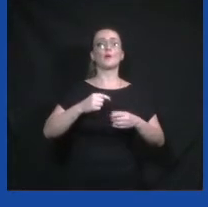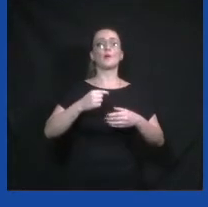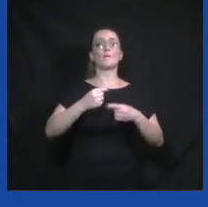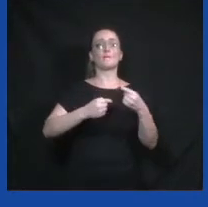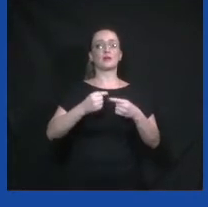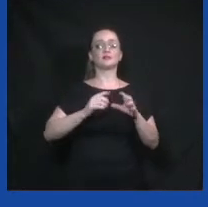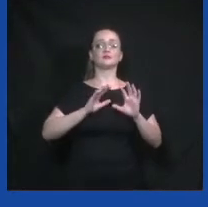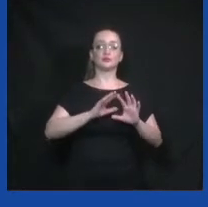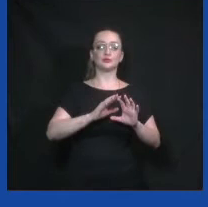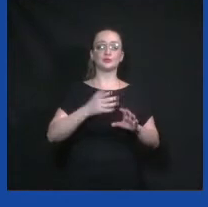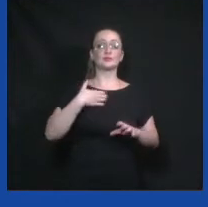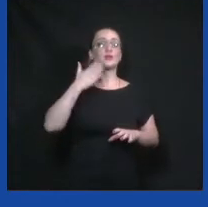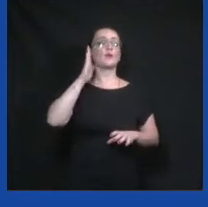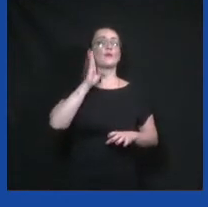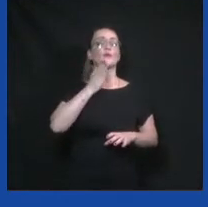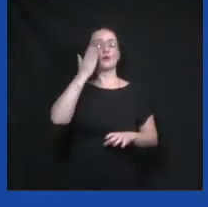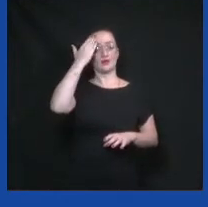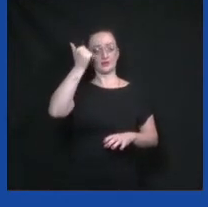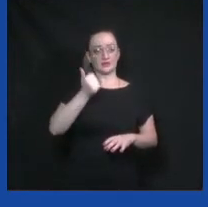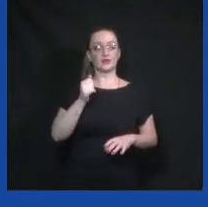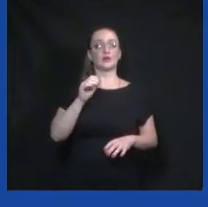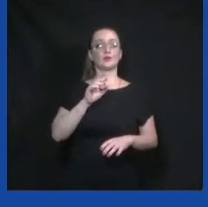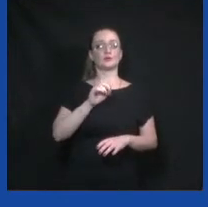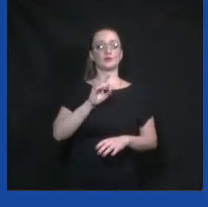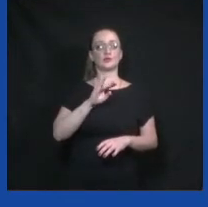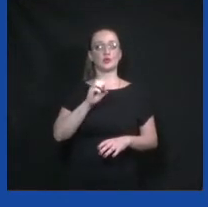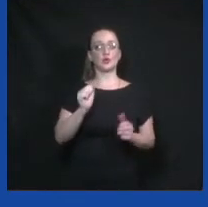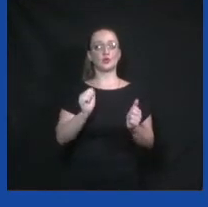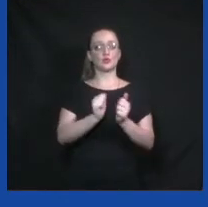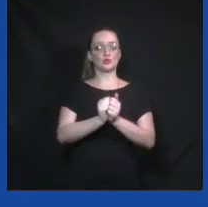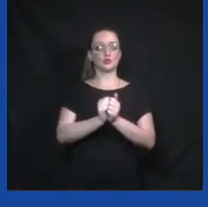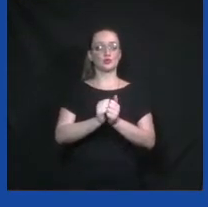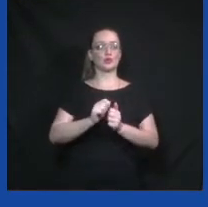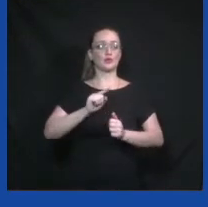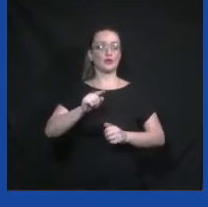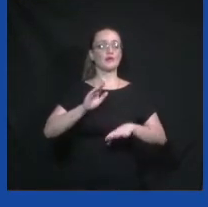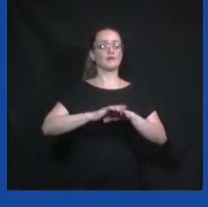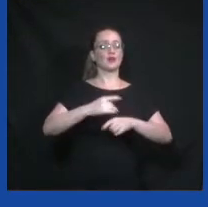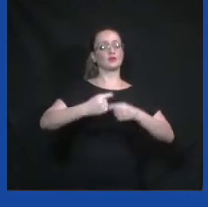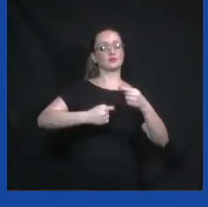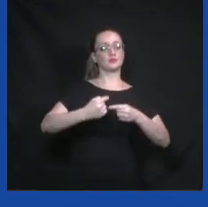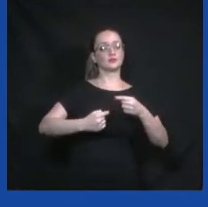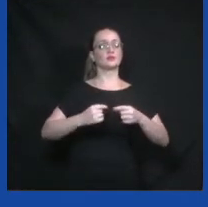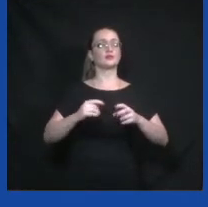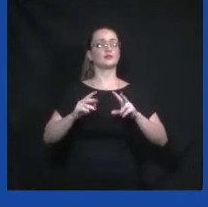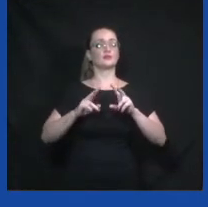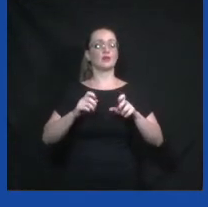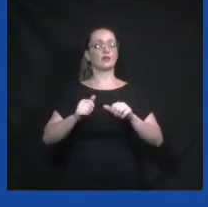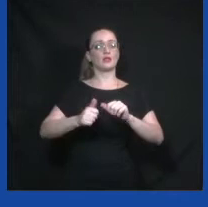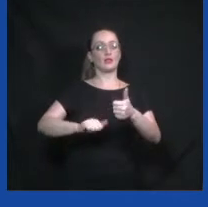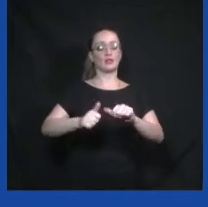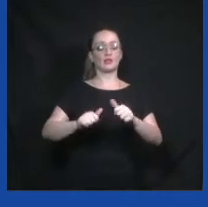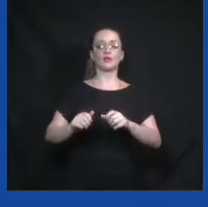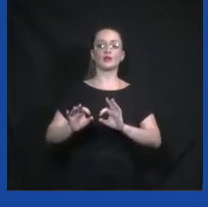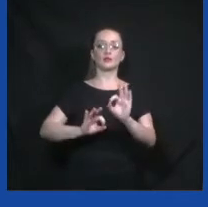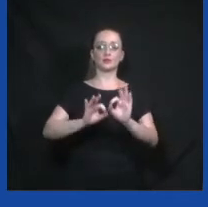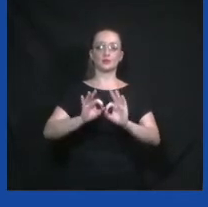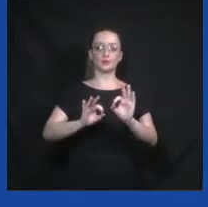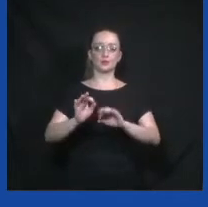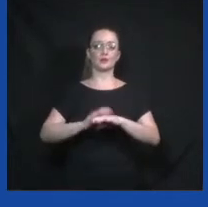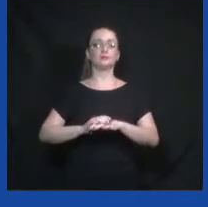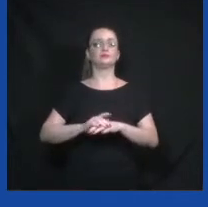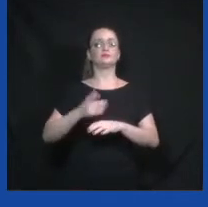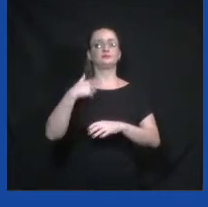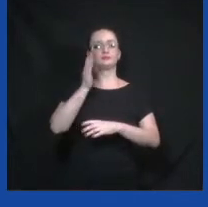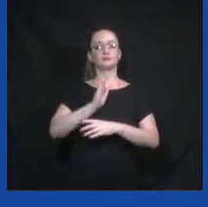tipo. Eu sei que o Diego, junto com o Politize, tem feito uma discussão, uma análise dos programas curriculares